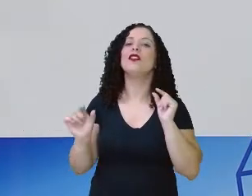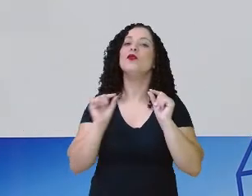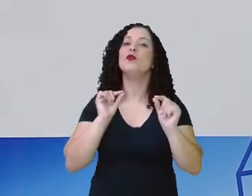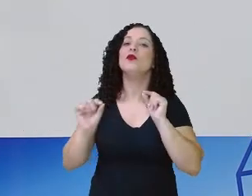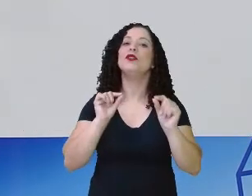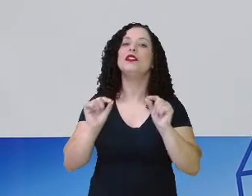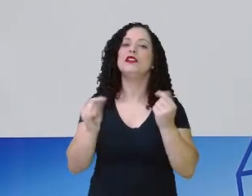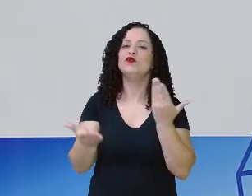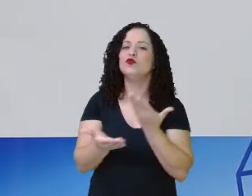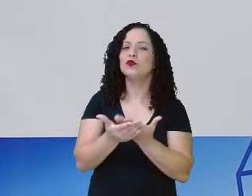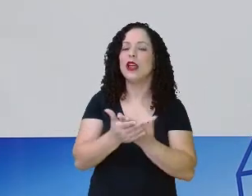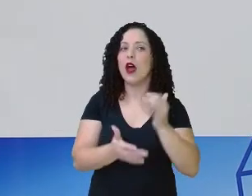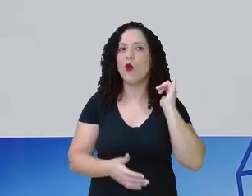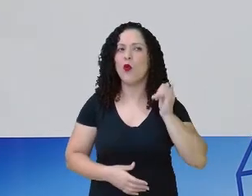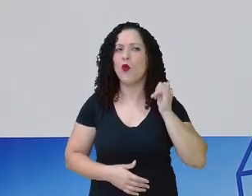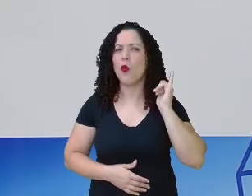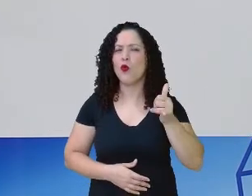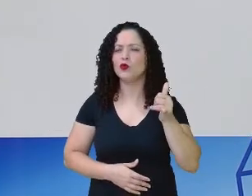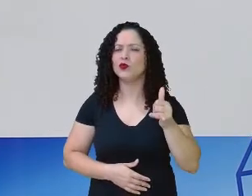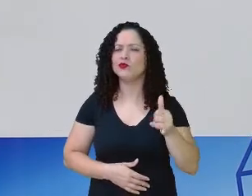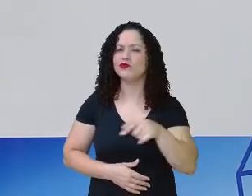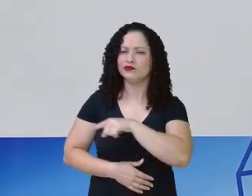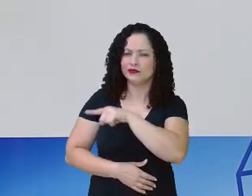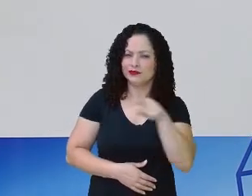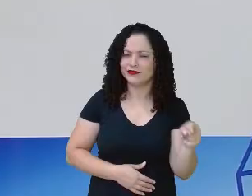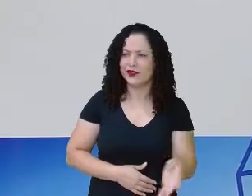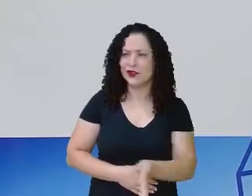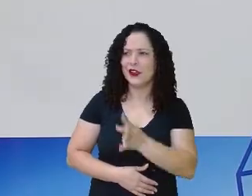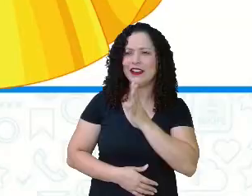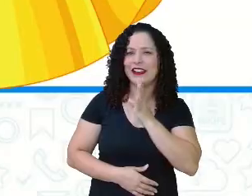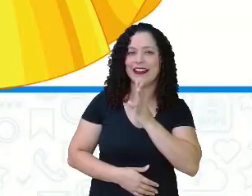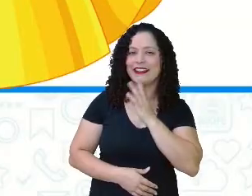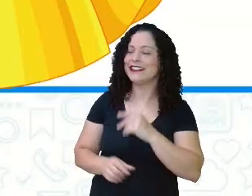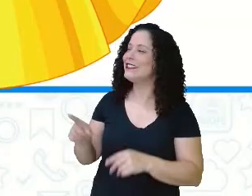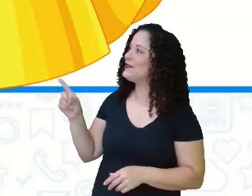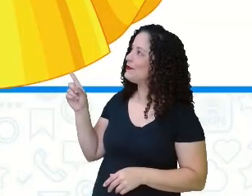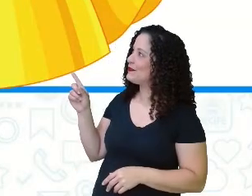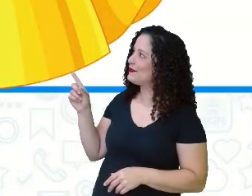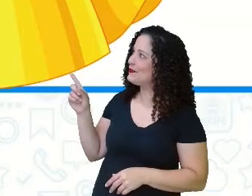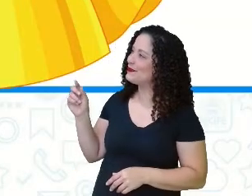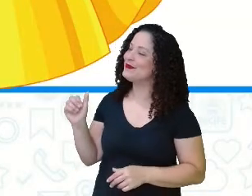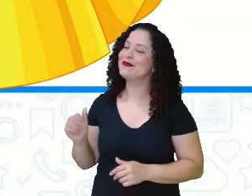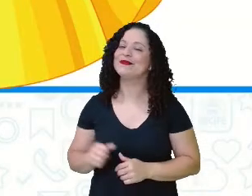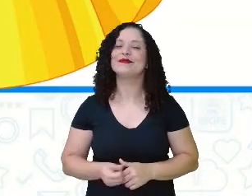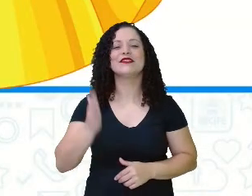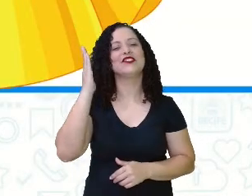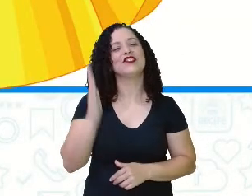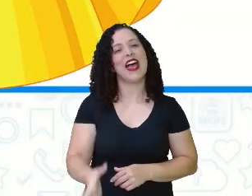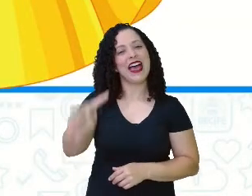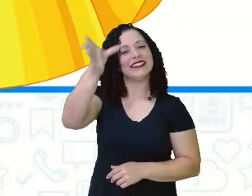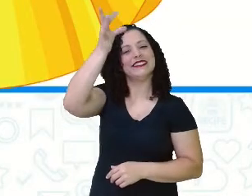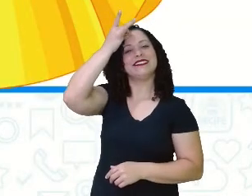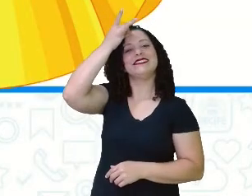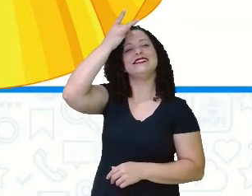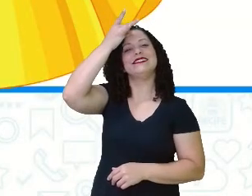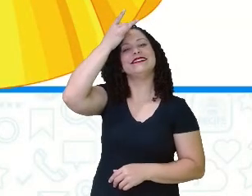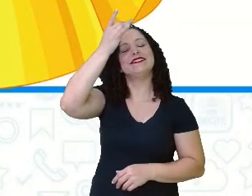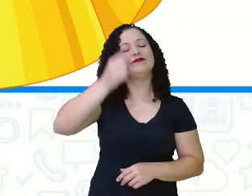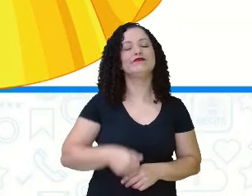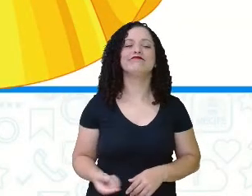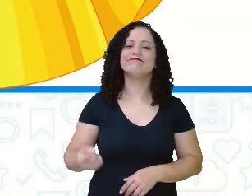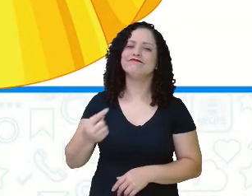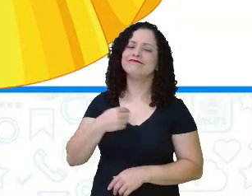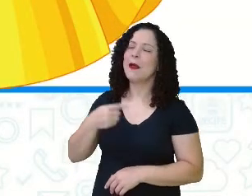pouquinho um conto. Todo mundo conhece, só a imagem, você já sabe quem é. Eu estou até